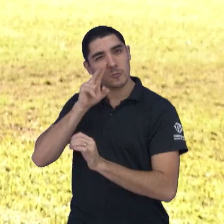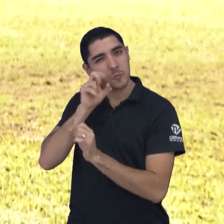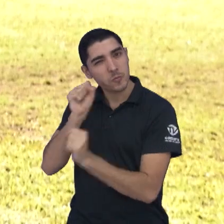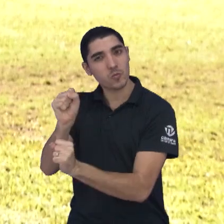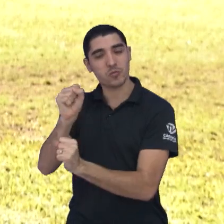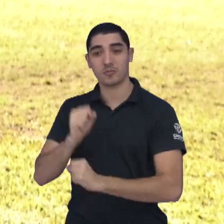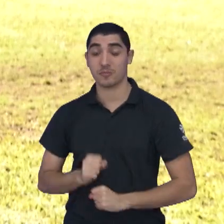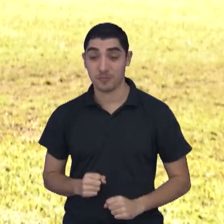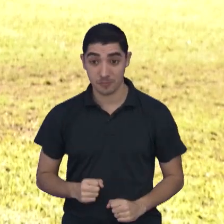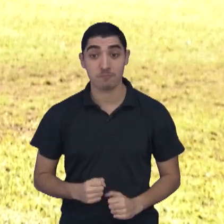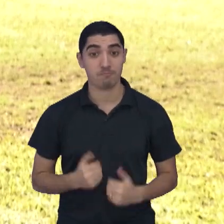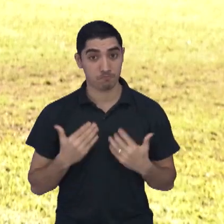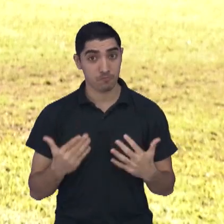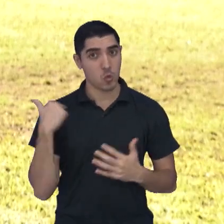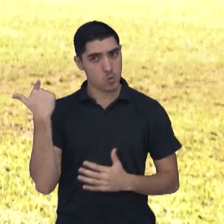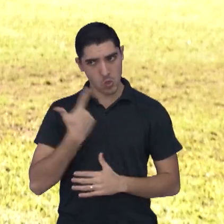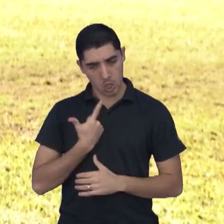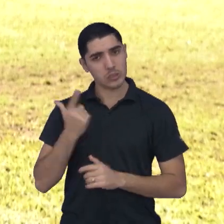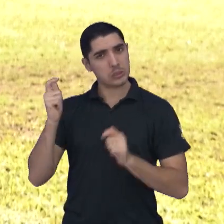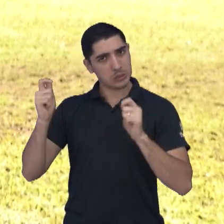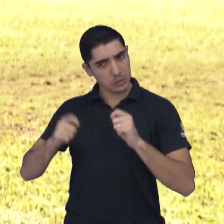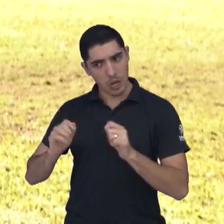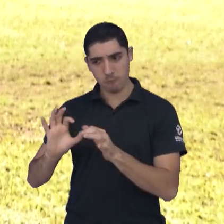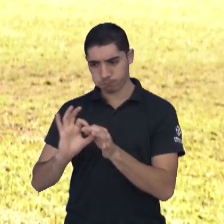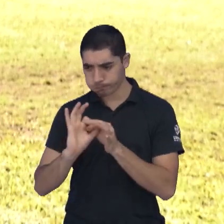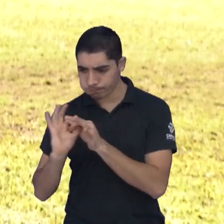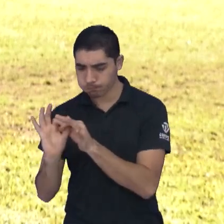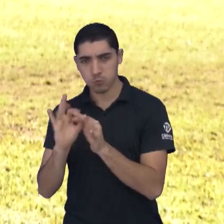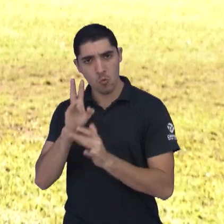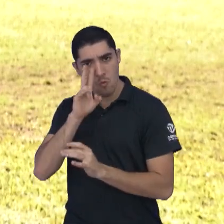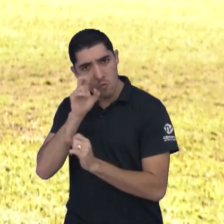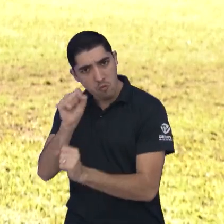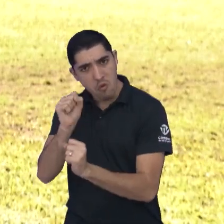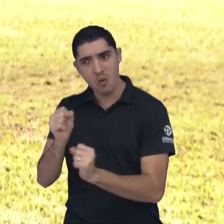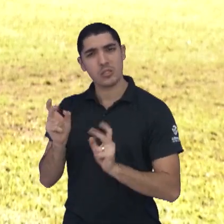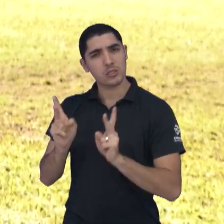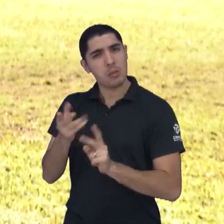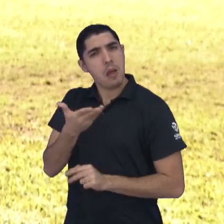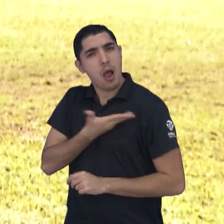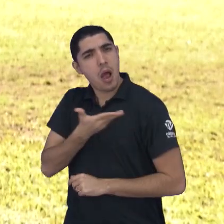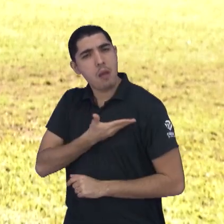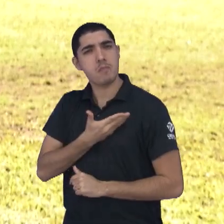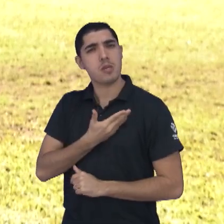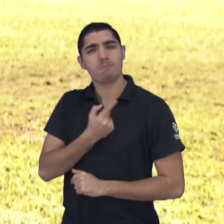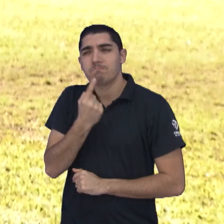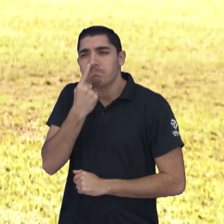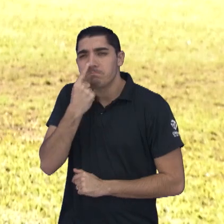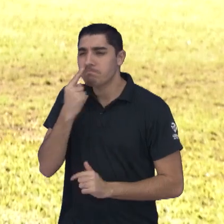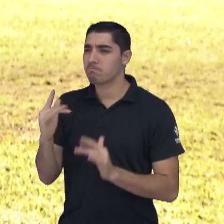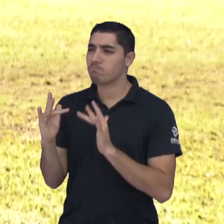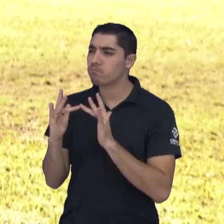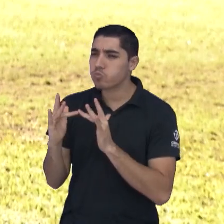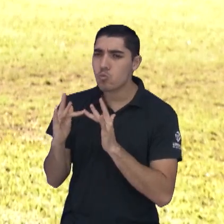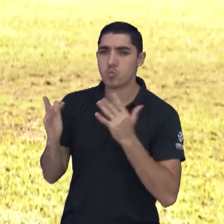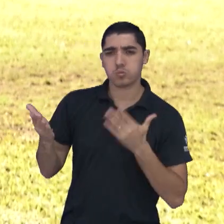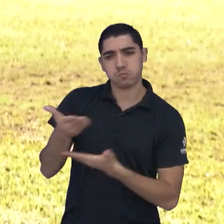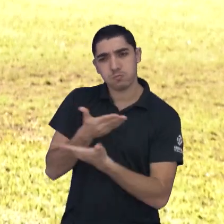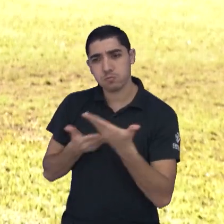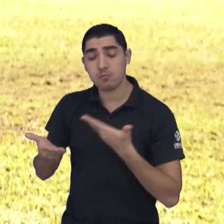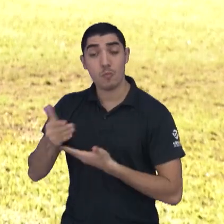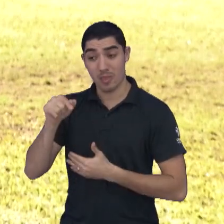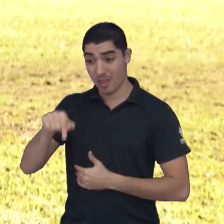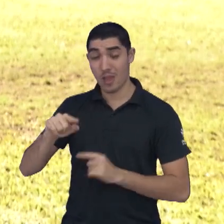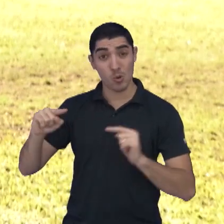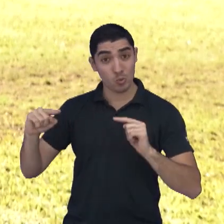forte internamente, é muito forte em termos de amizade e companheirismo, né? E a gente sabe que é o jogo de nossas